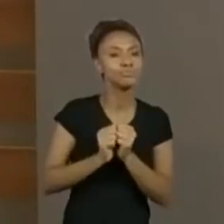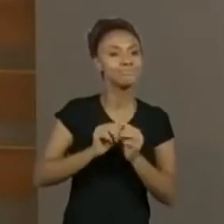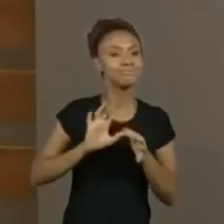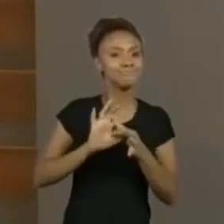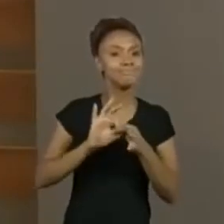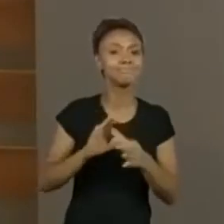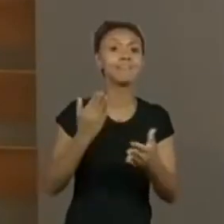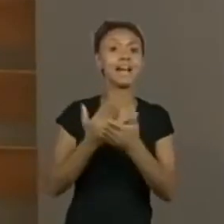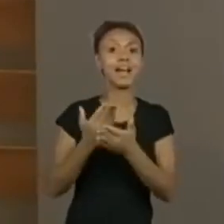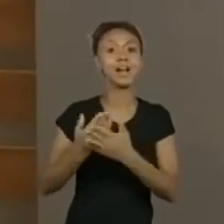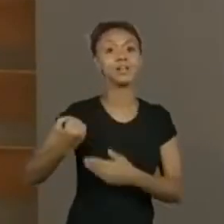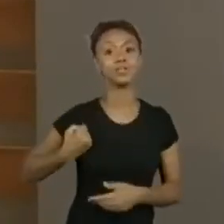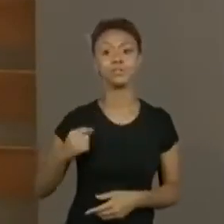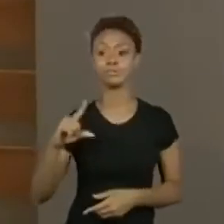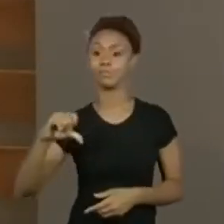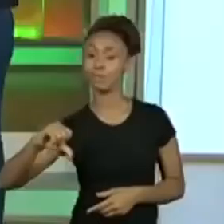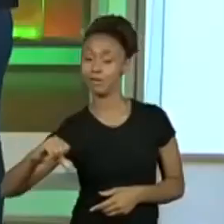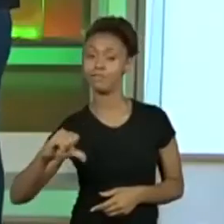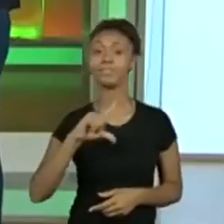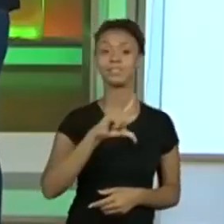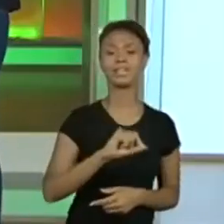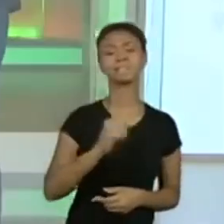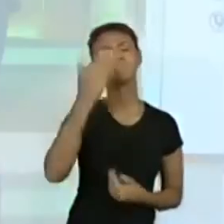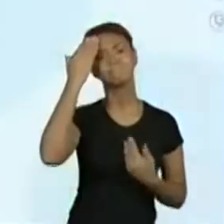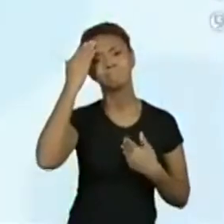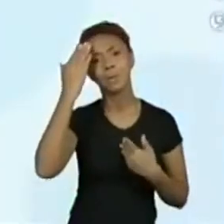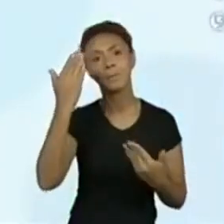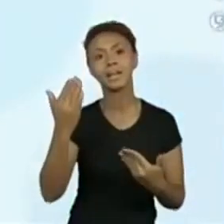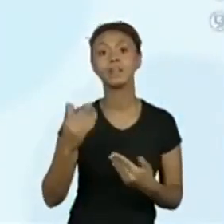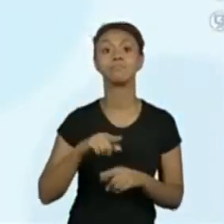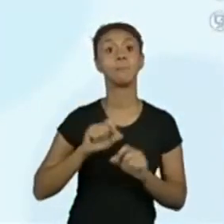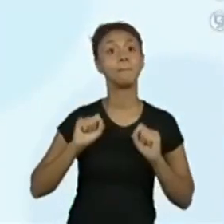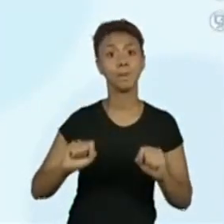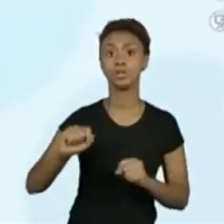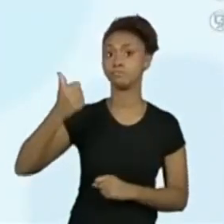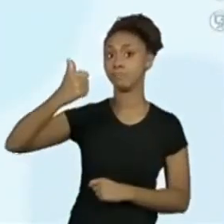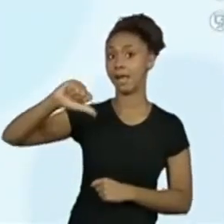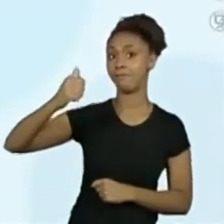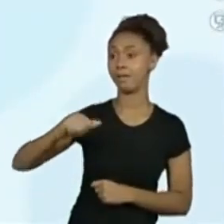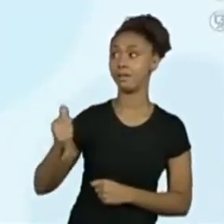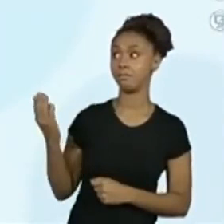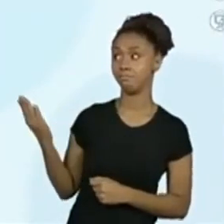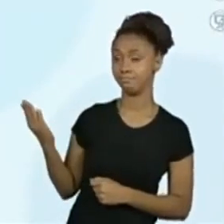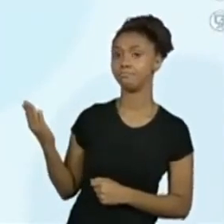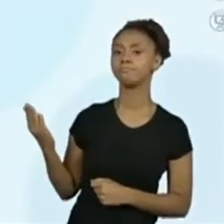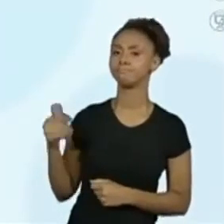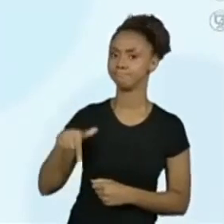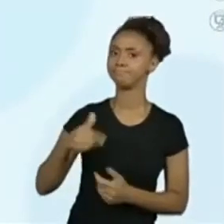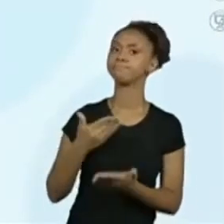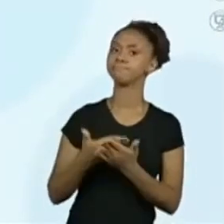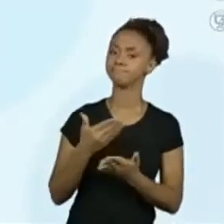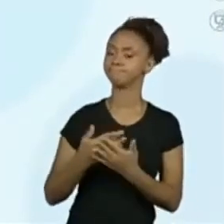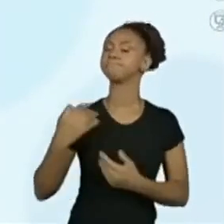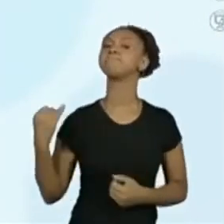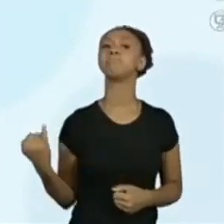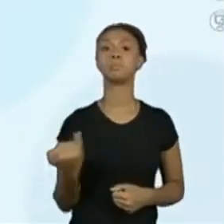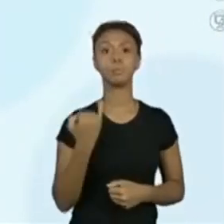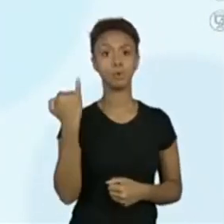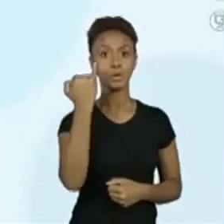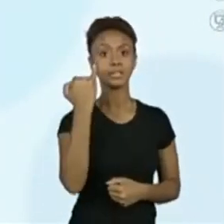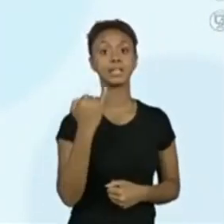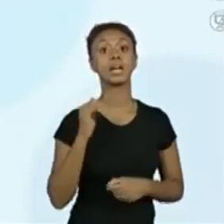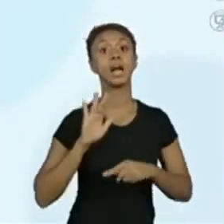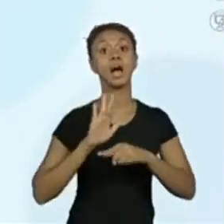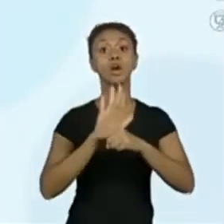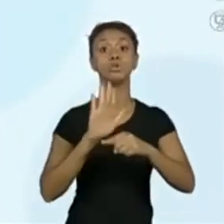com as aulas 9 e 10. Muito obrigada. Façam uma avaliação da nossa aula. É muito importante para que o